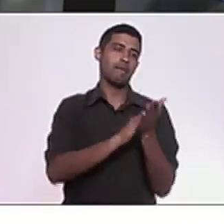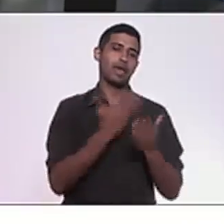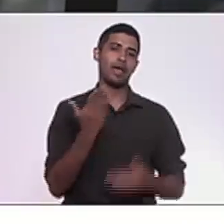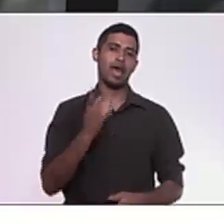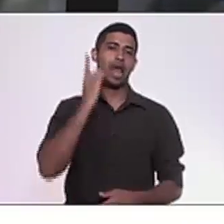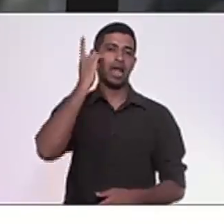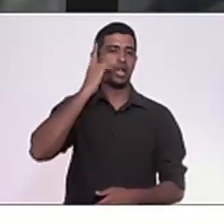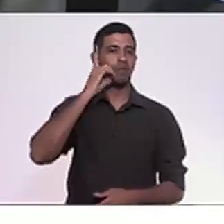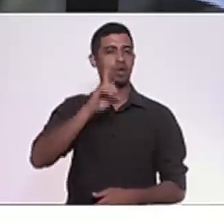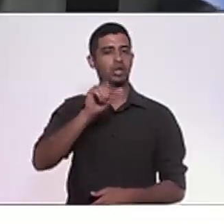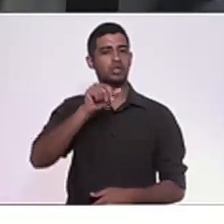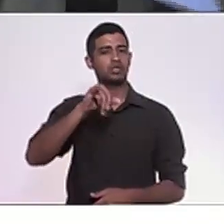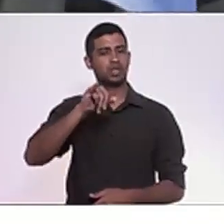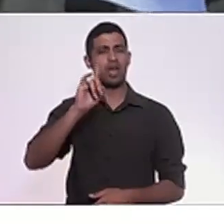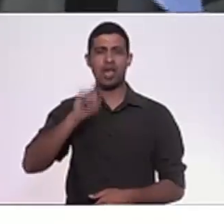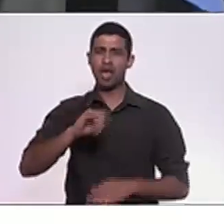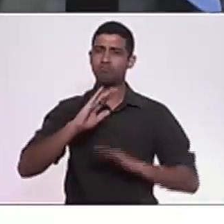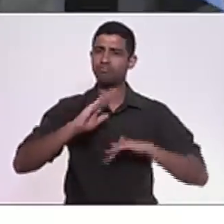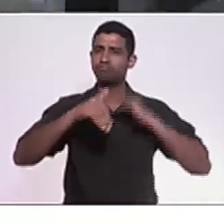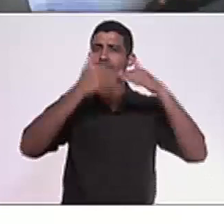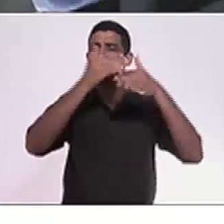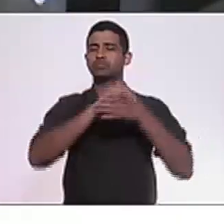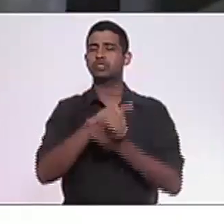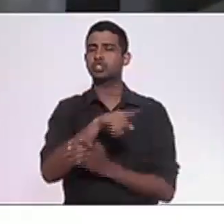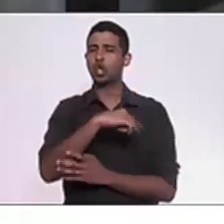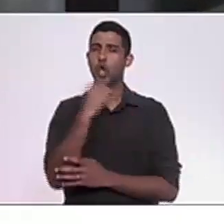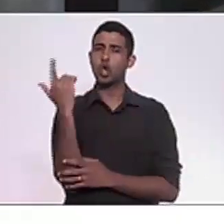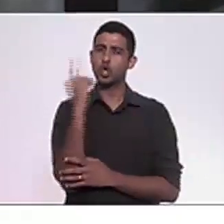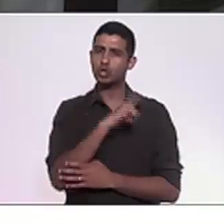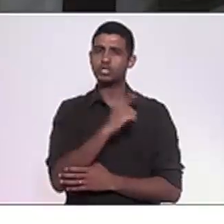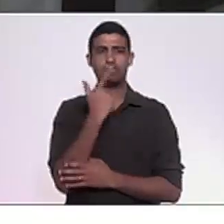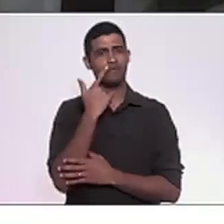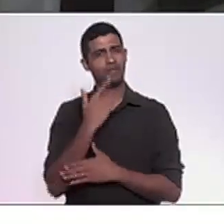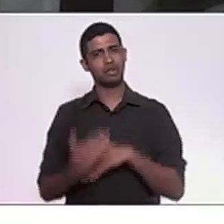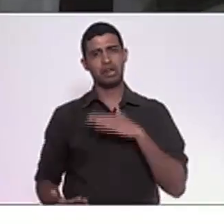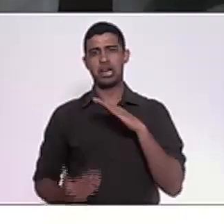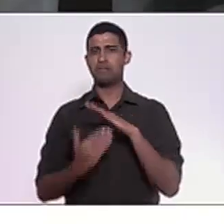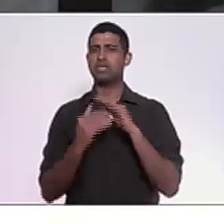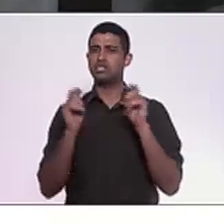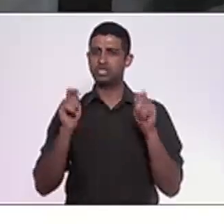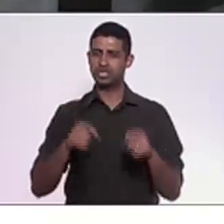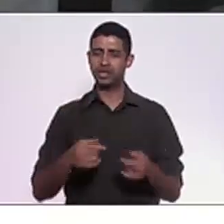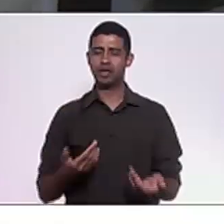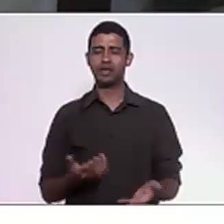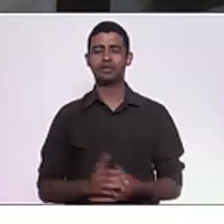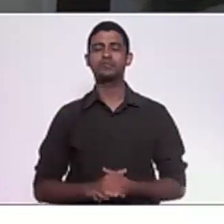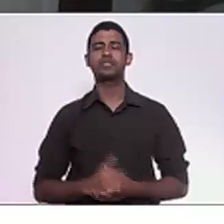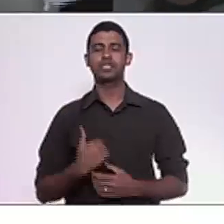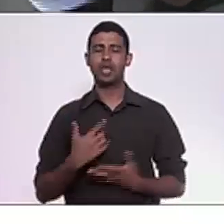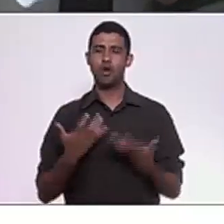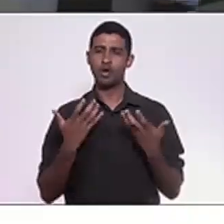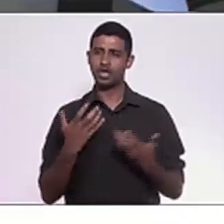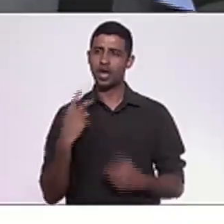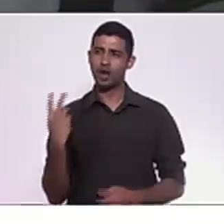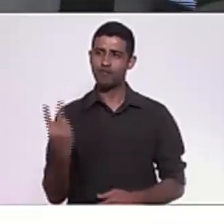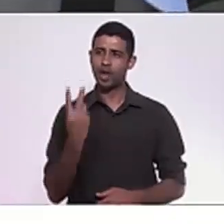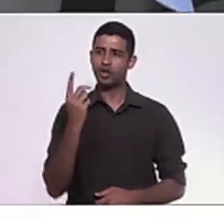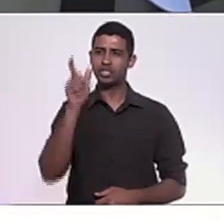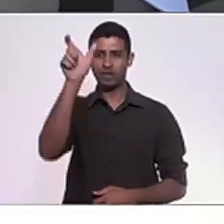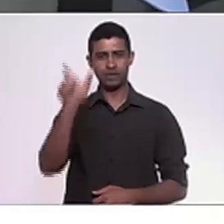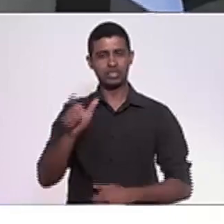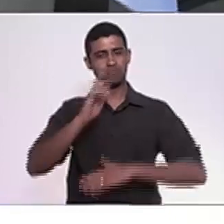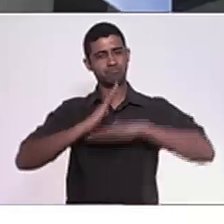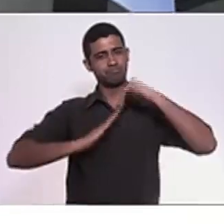Dani. Foi um avanço que se conseguiu, né, nesse limite possível. E eu quero valorizar a sua